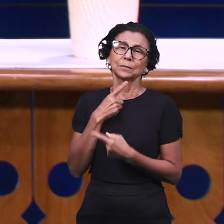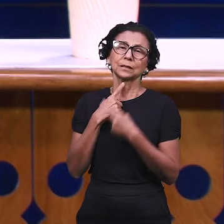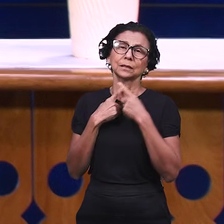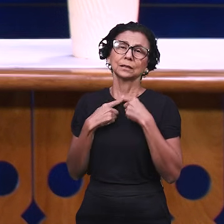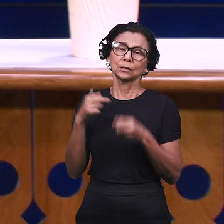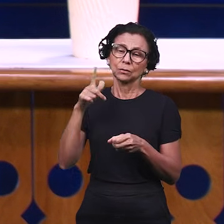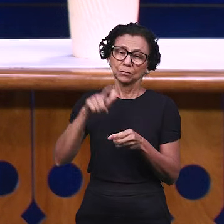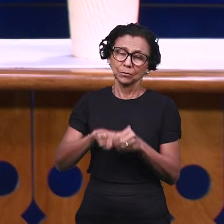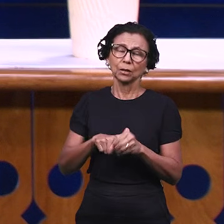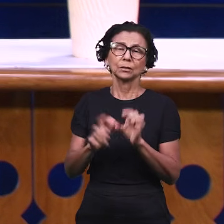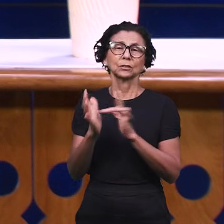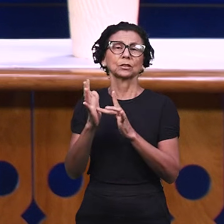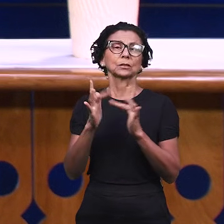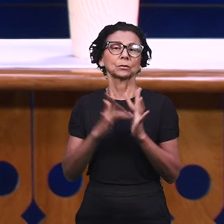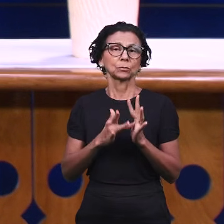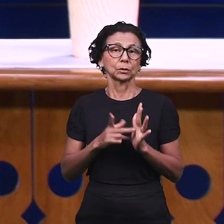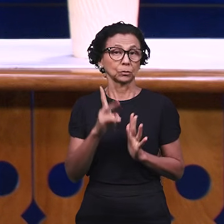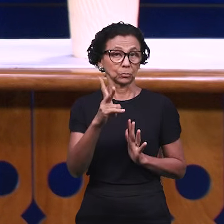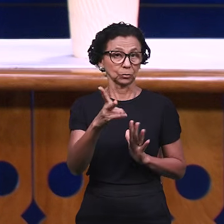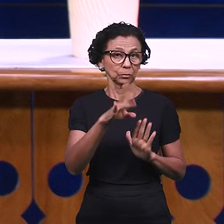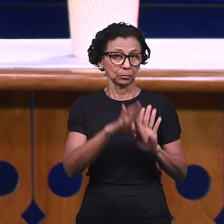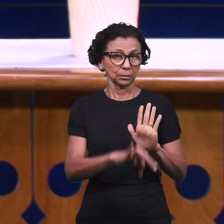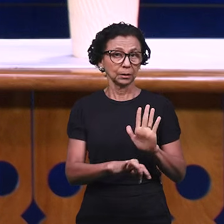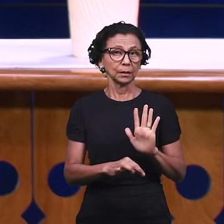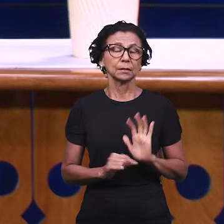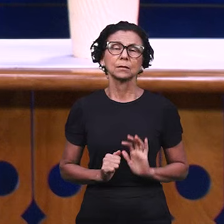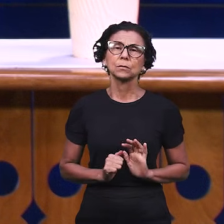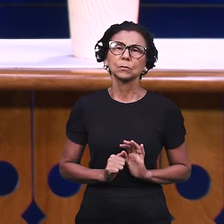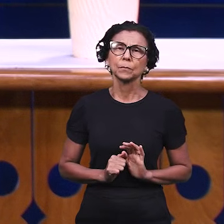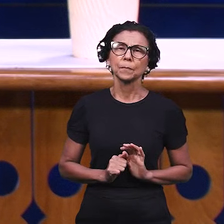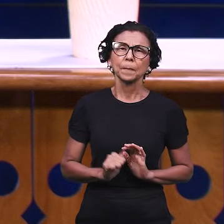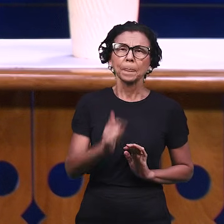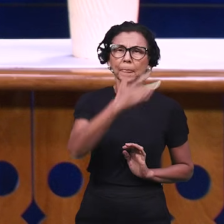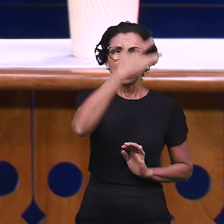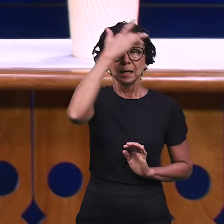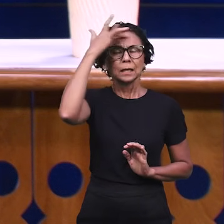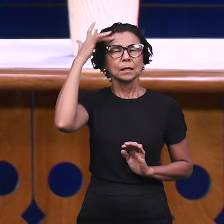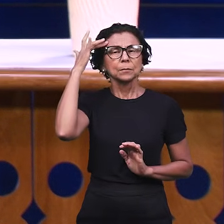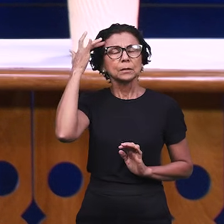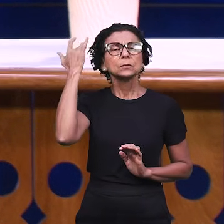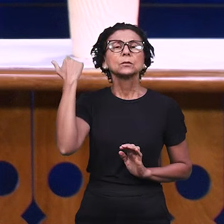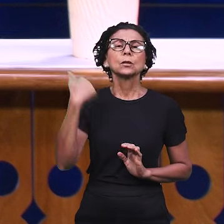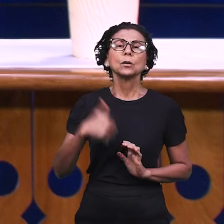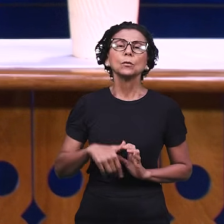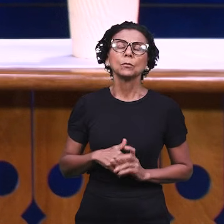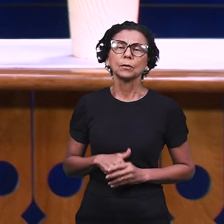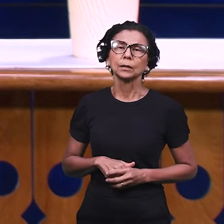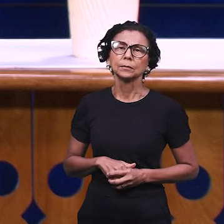do Senhor Jesus. Mas a palavra diz ainda, e quem ouve,